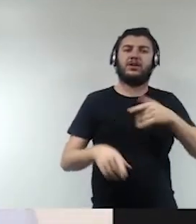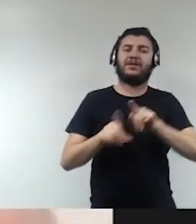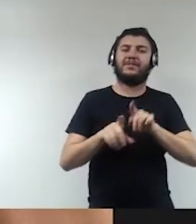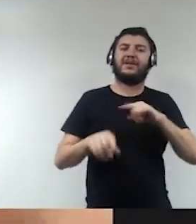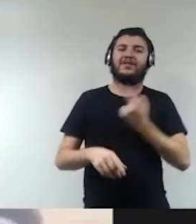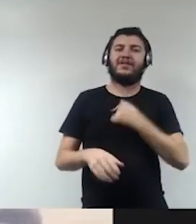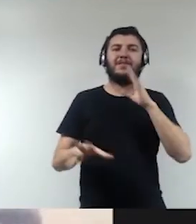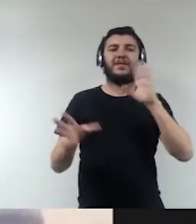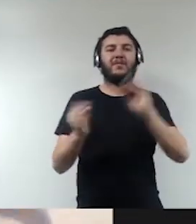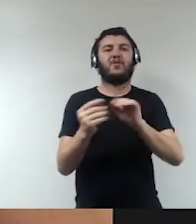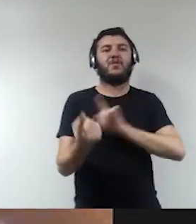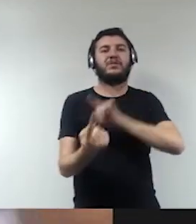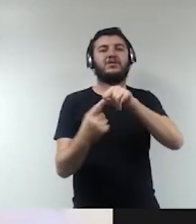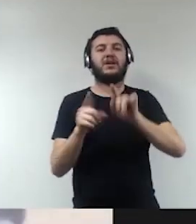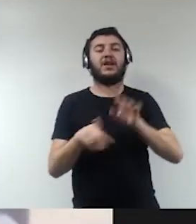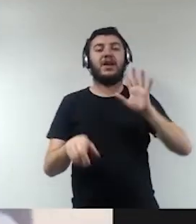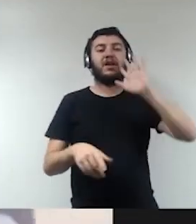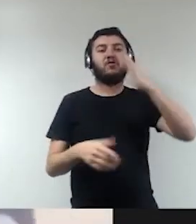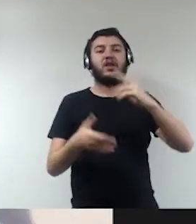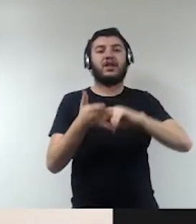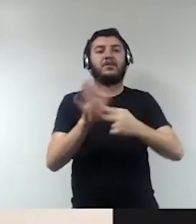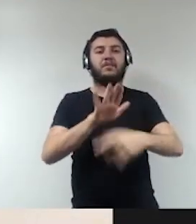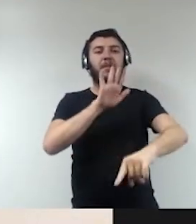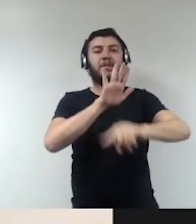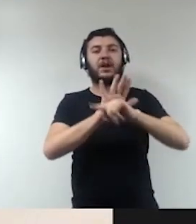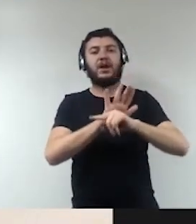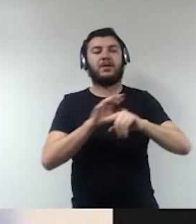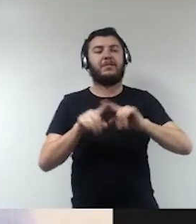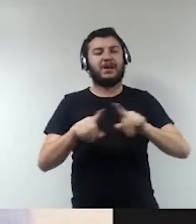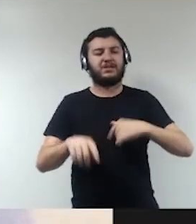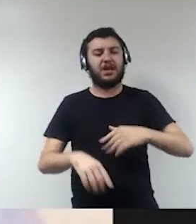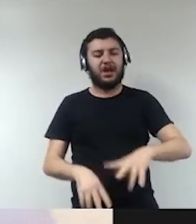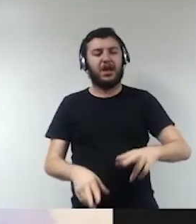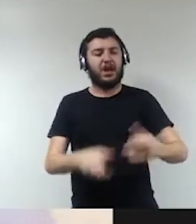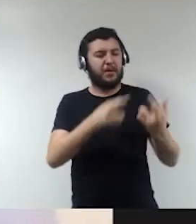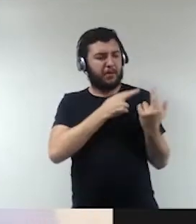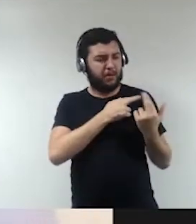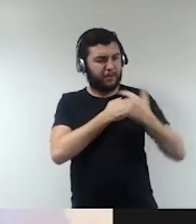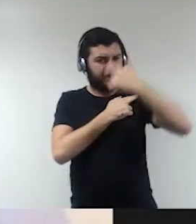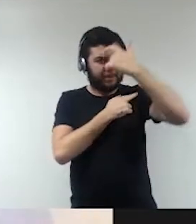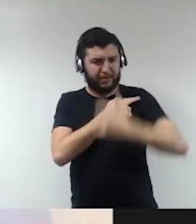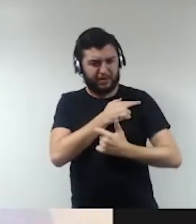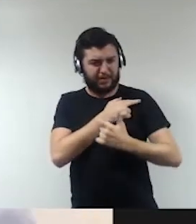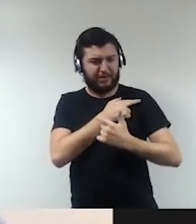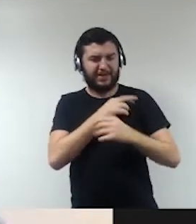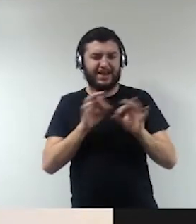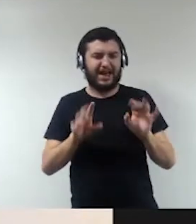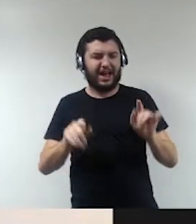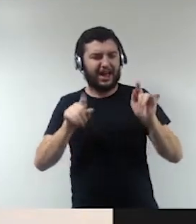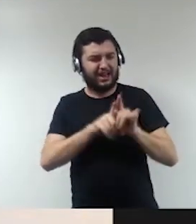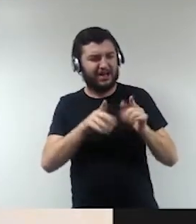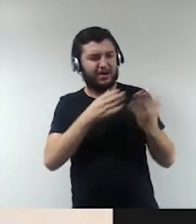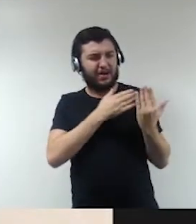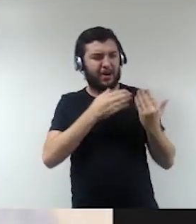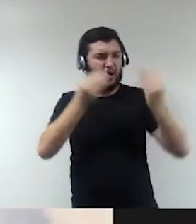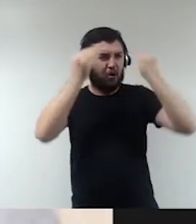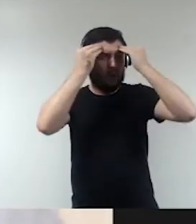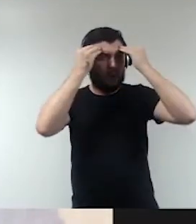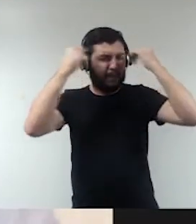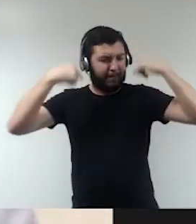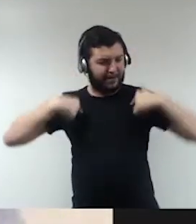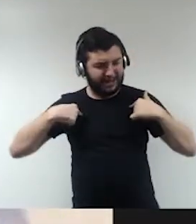negativo não tenha sido algo partido de você. E aí você dorme com o travesseiro sem ter que assumir a